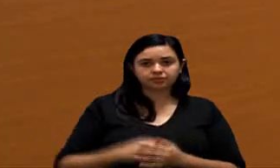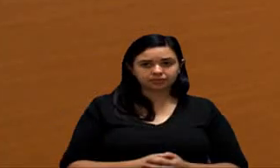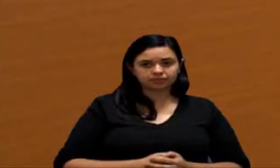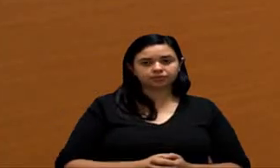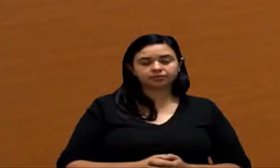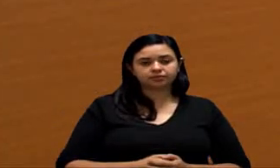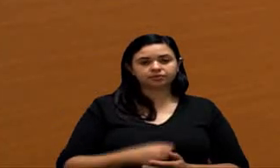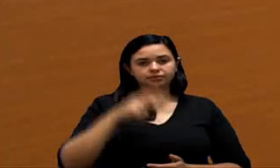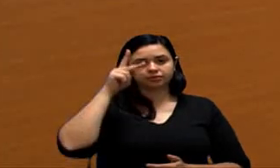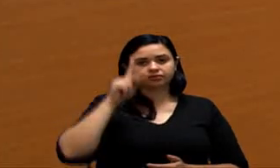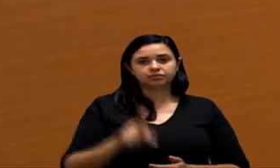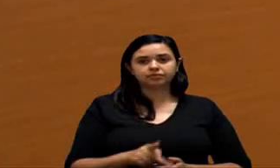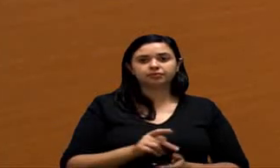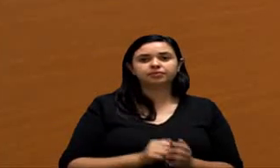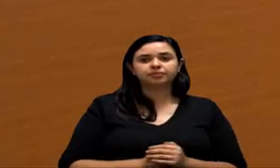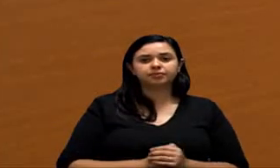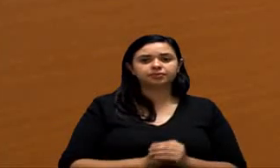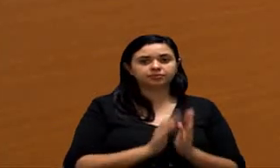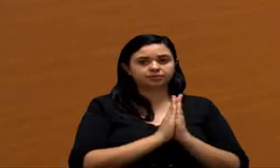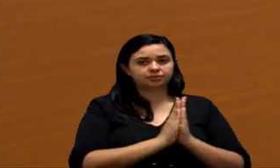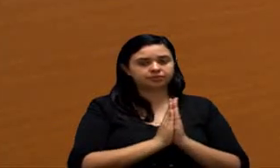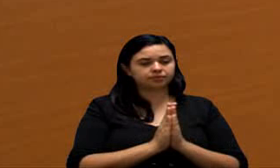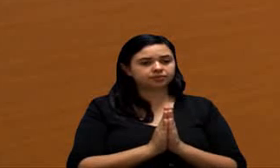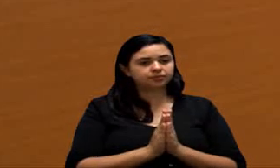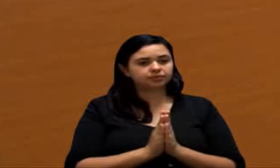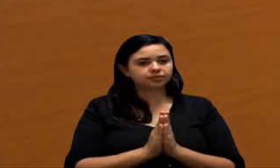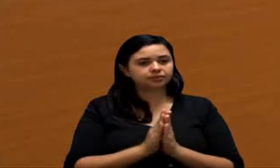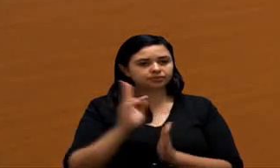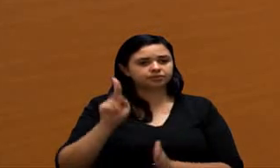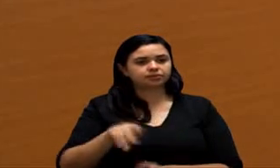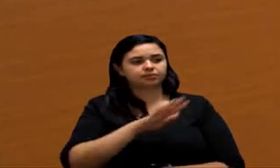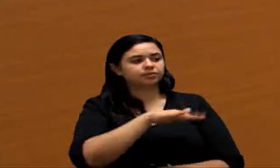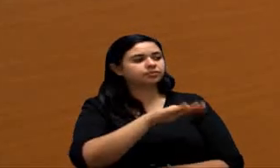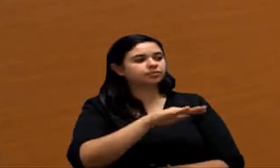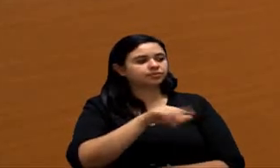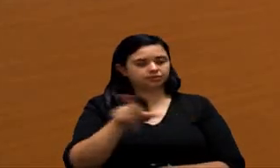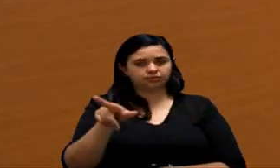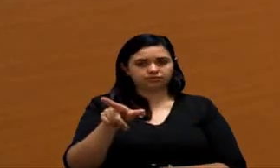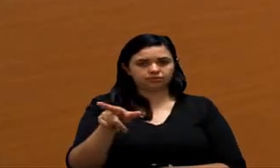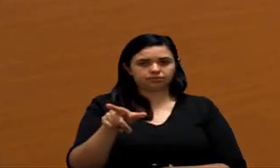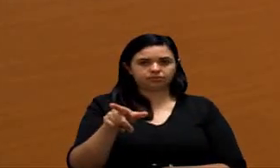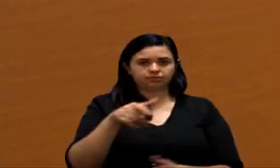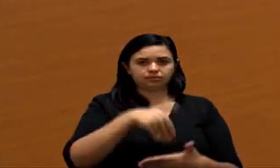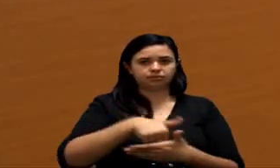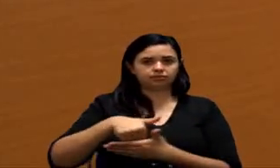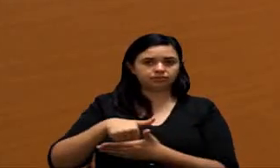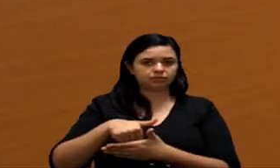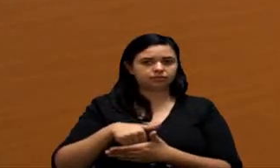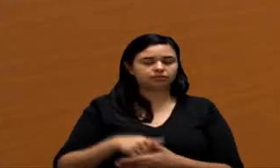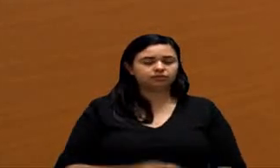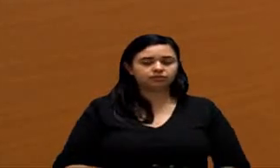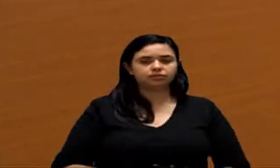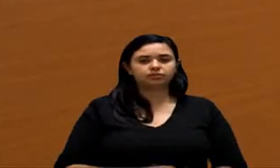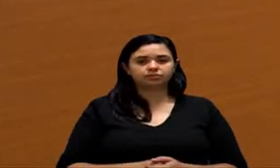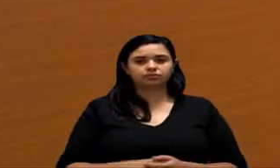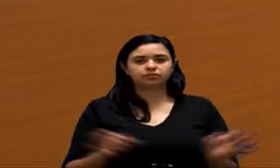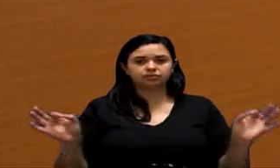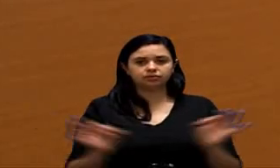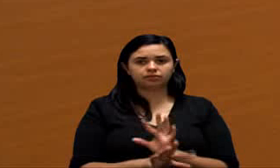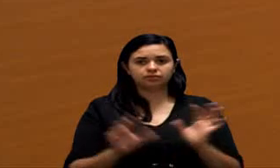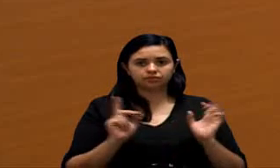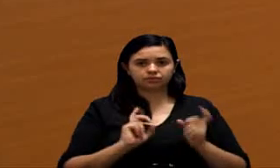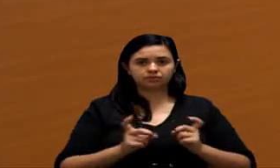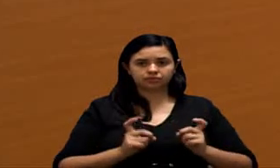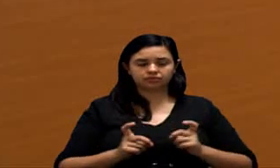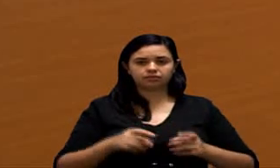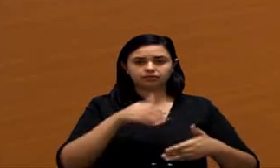por favor. Presidente, por favor, pode colocar... Obrigado. Encerrado a